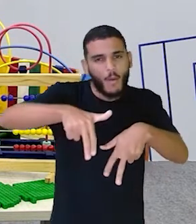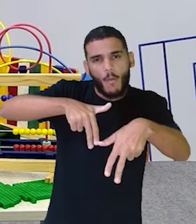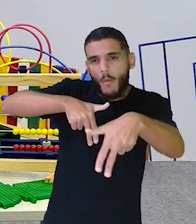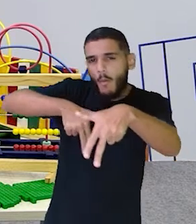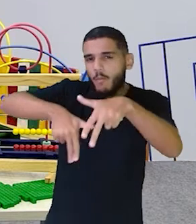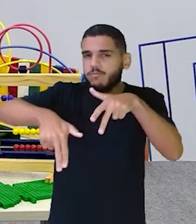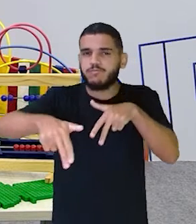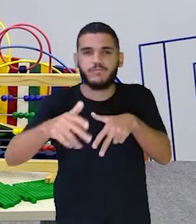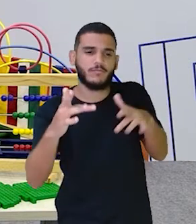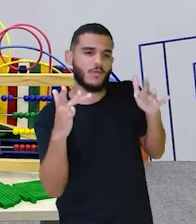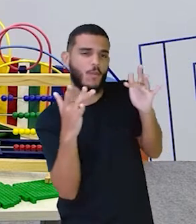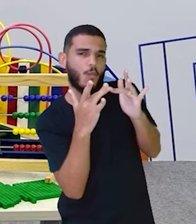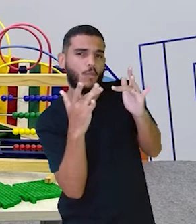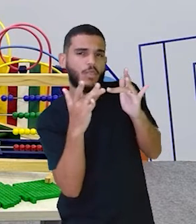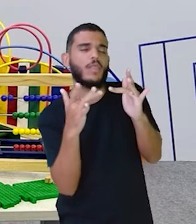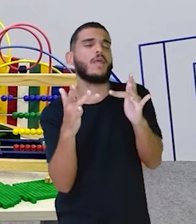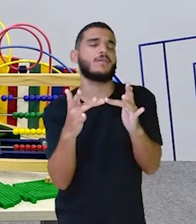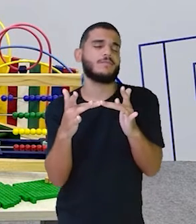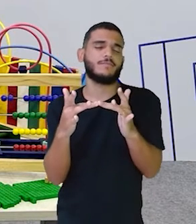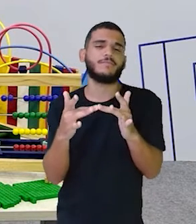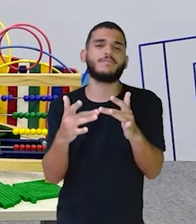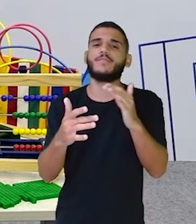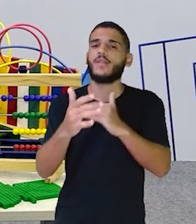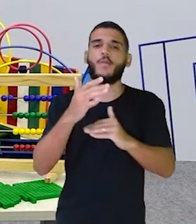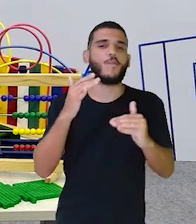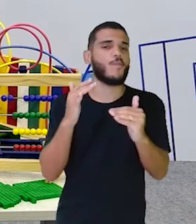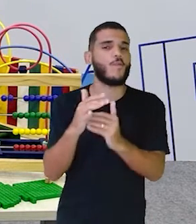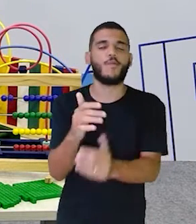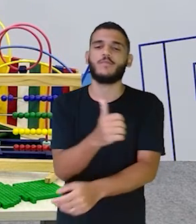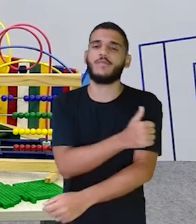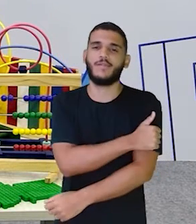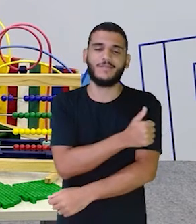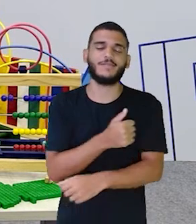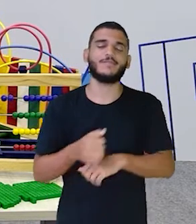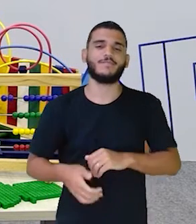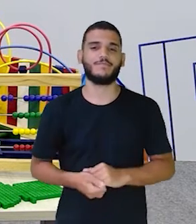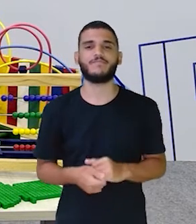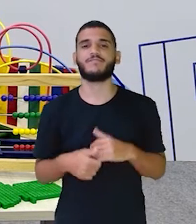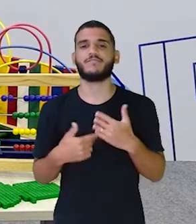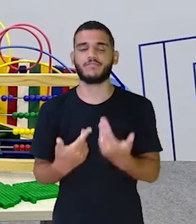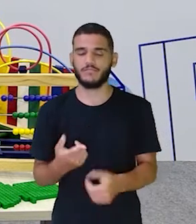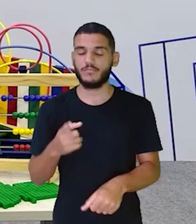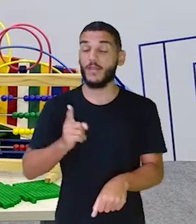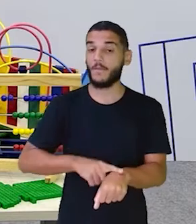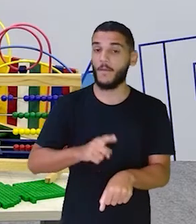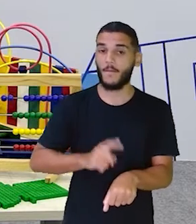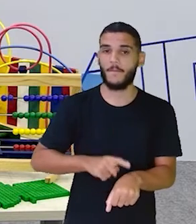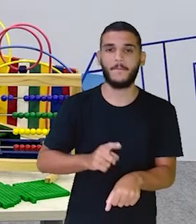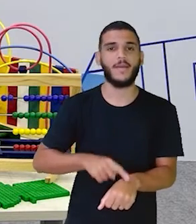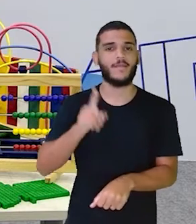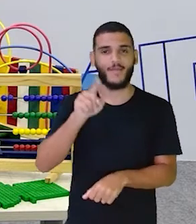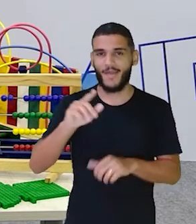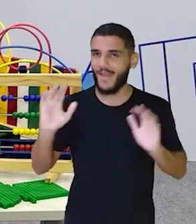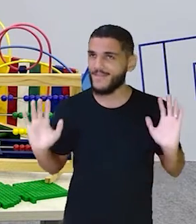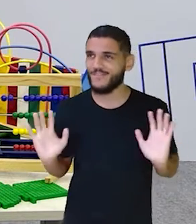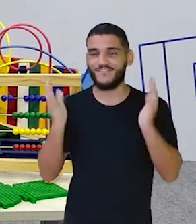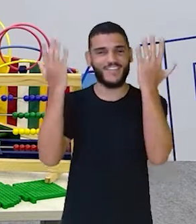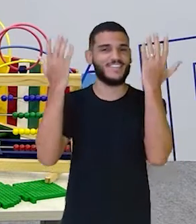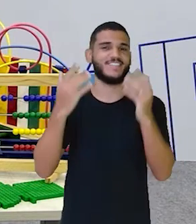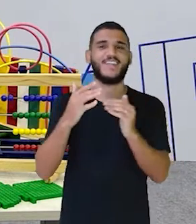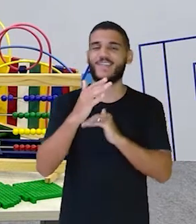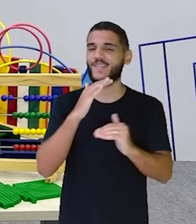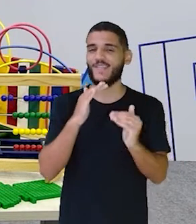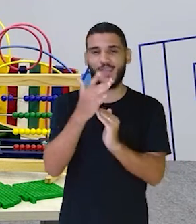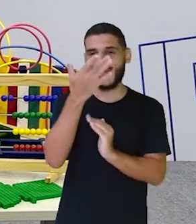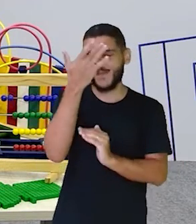corporal e tocando. E também com todos os outros estudantes. Daqui a pouco está uma verdadeira festa e todo